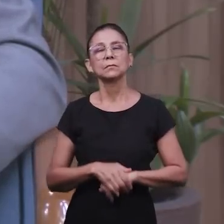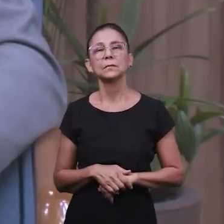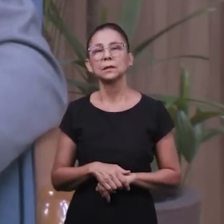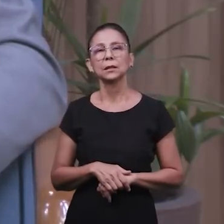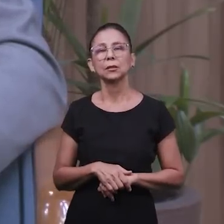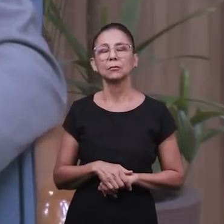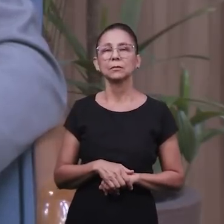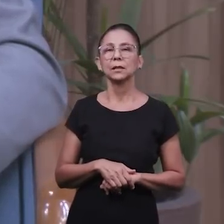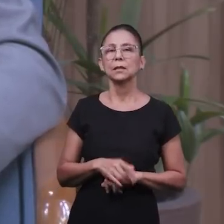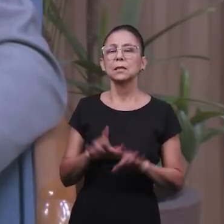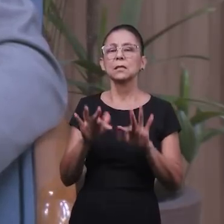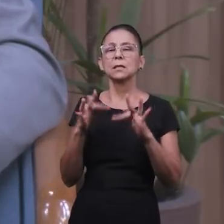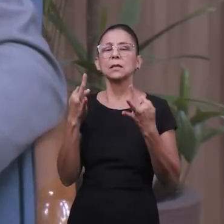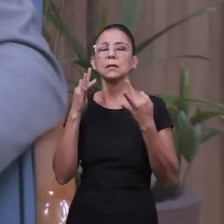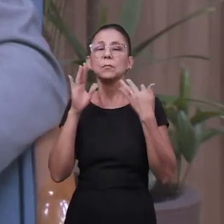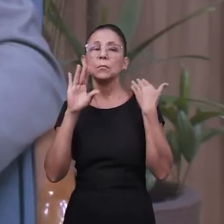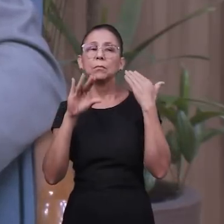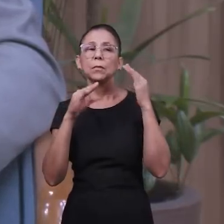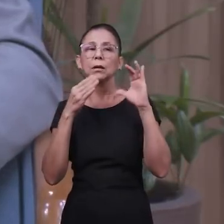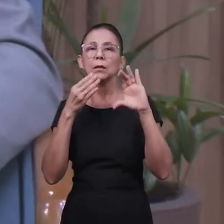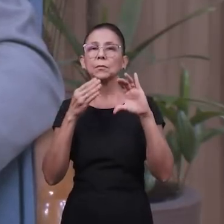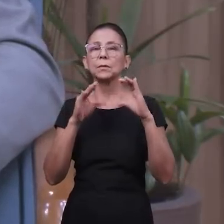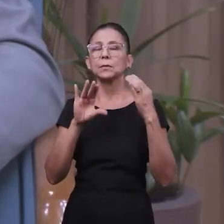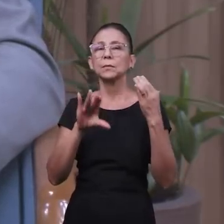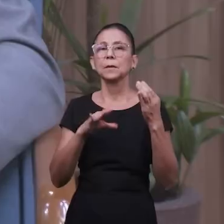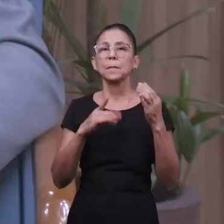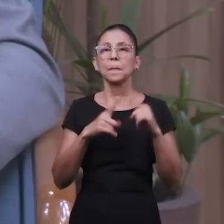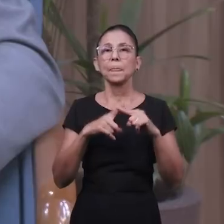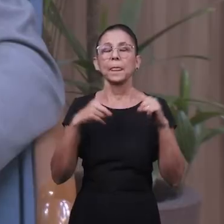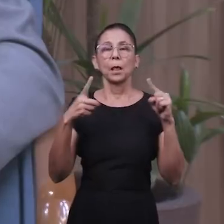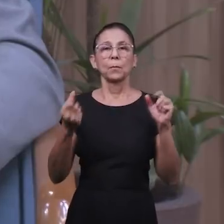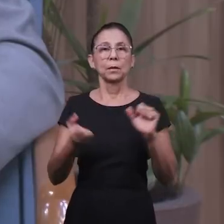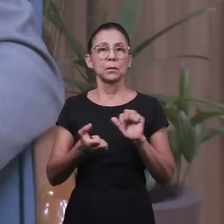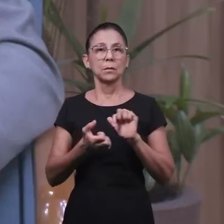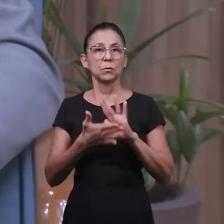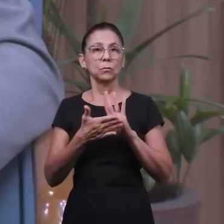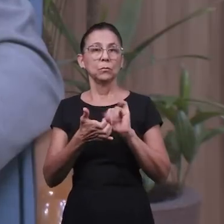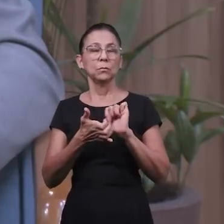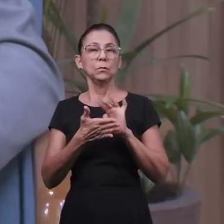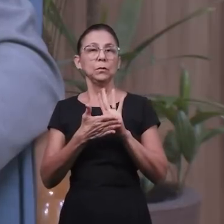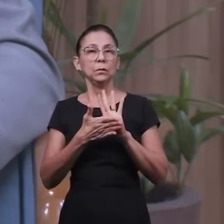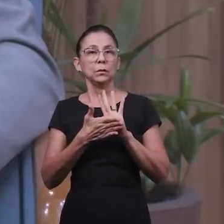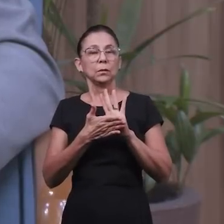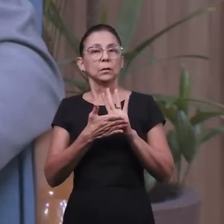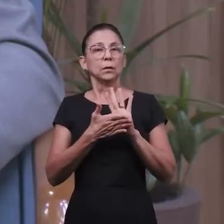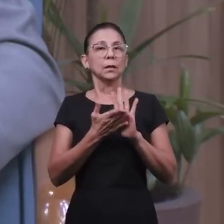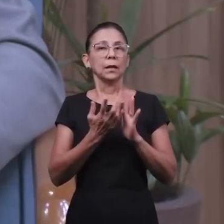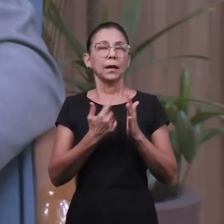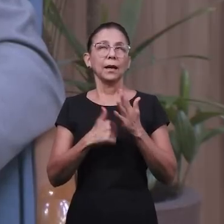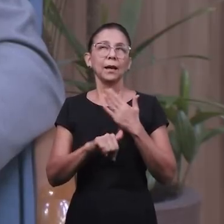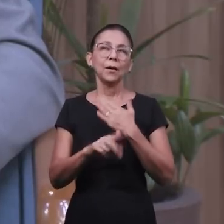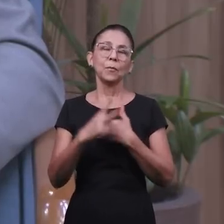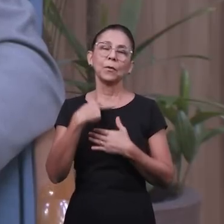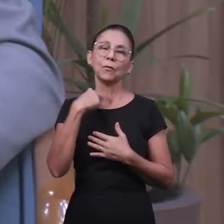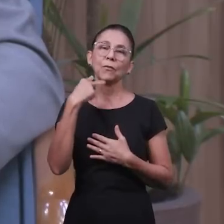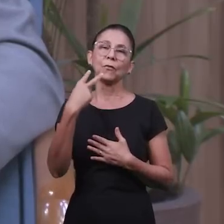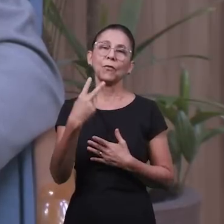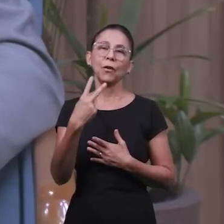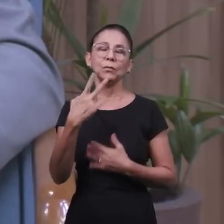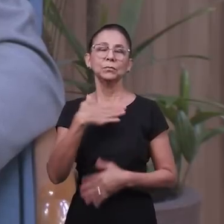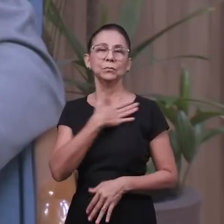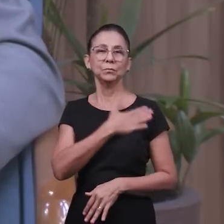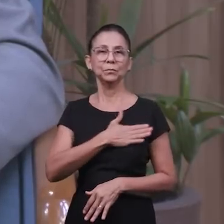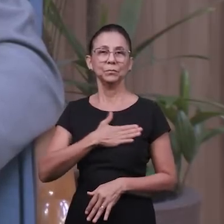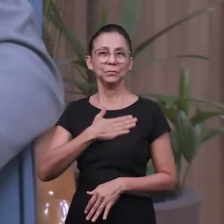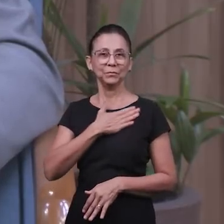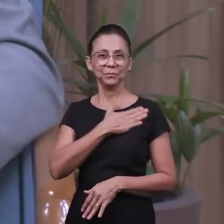balbuciar corretamente as palavras, mas aquele louvor é a voz doce, aprazível, a